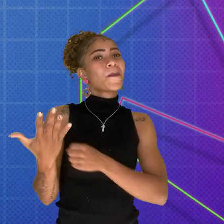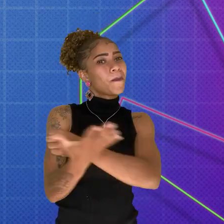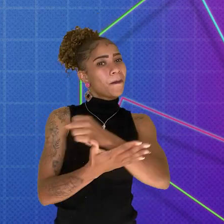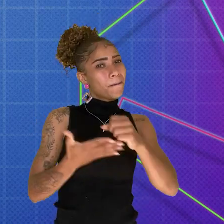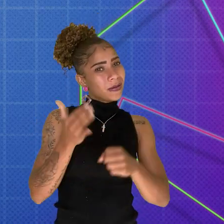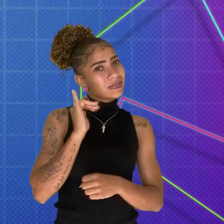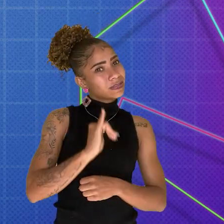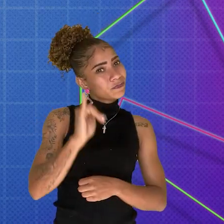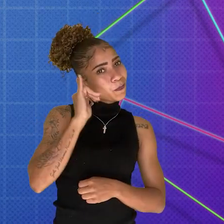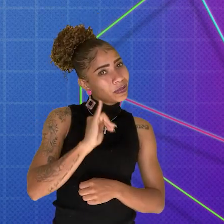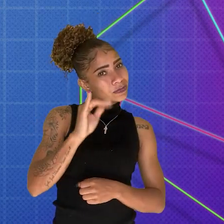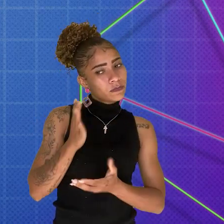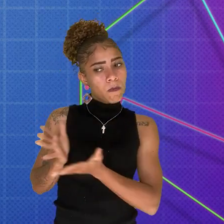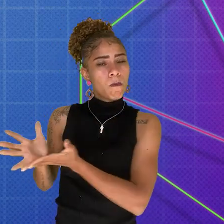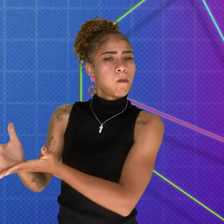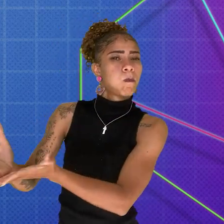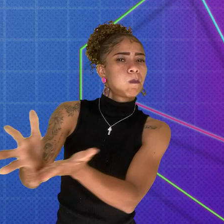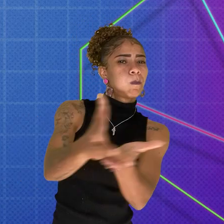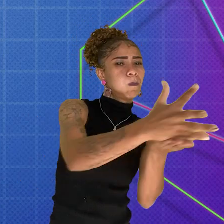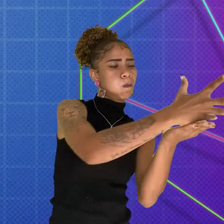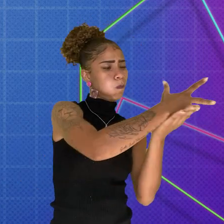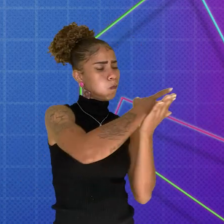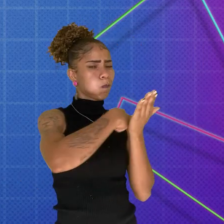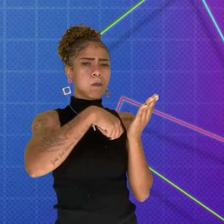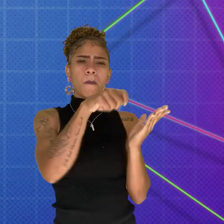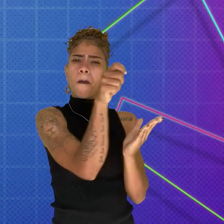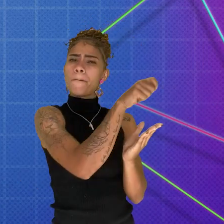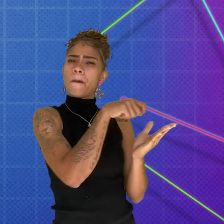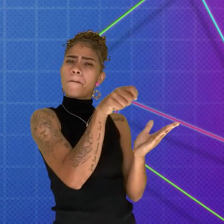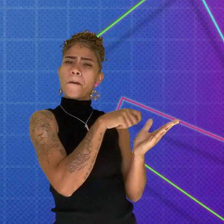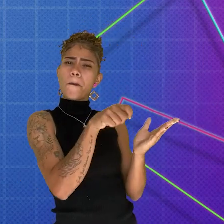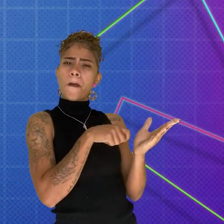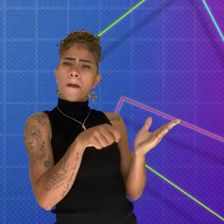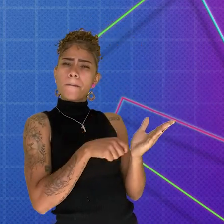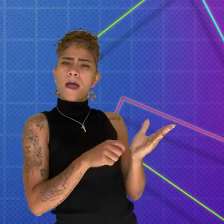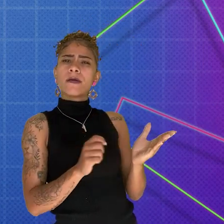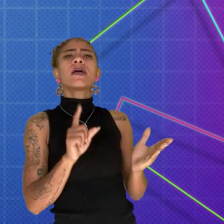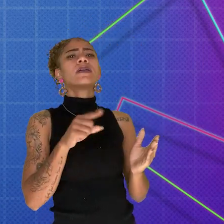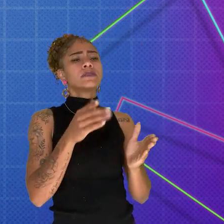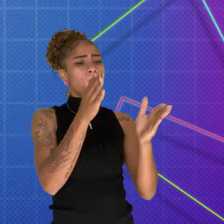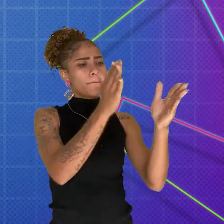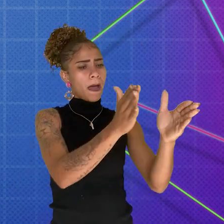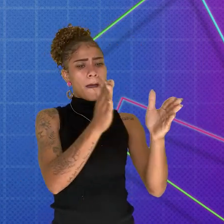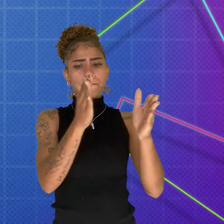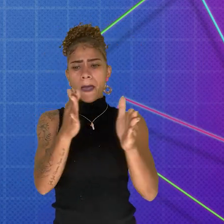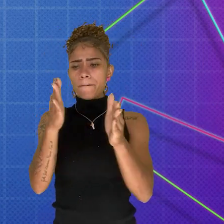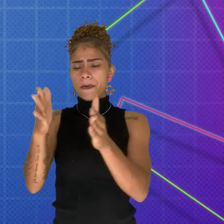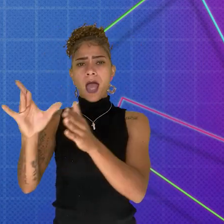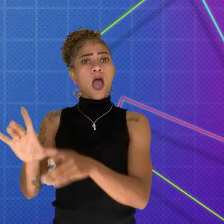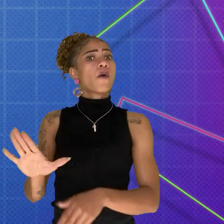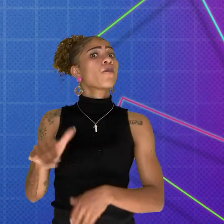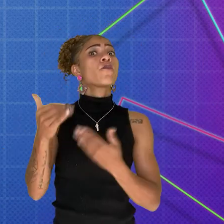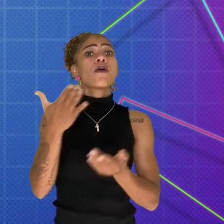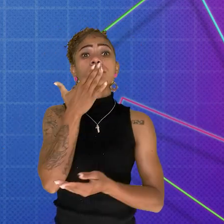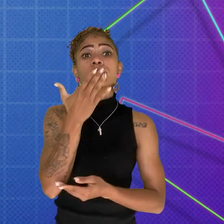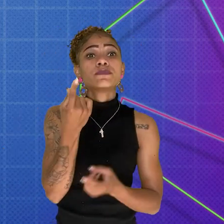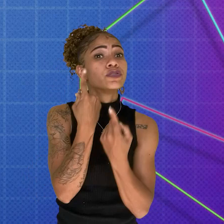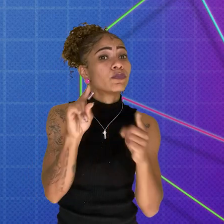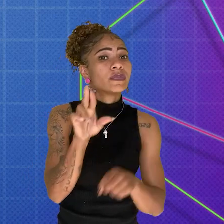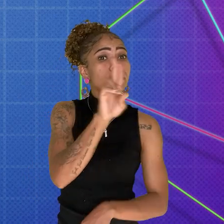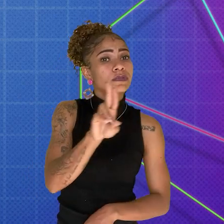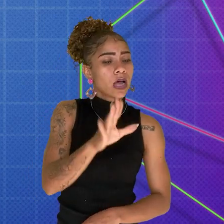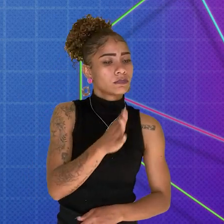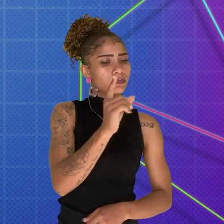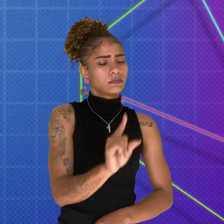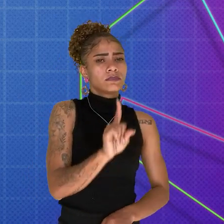Com base nas informações coletadas, comece a criar um esboço da trilha. Divida essa trilha sonora em seções e determine qual tipo de música